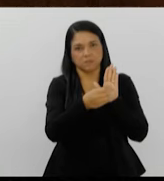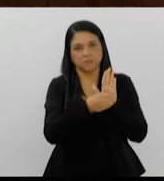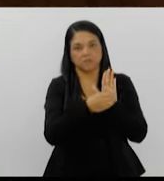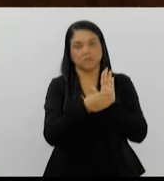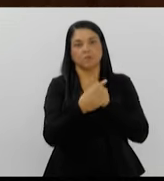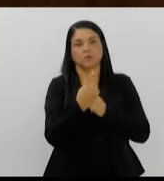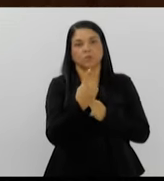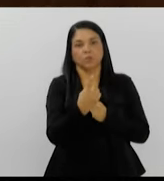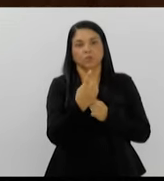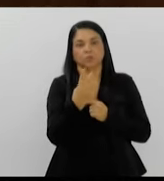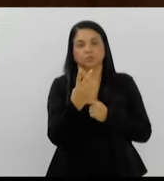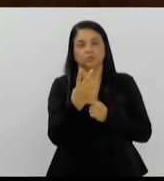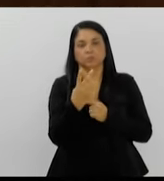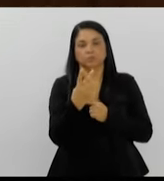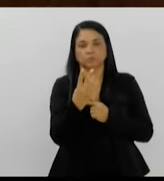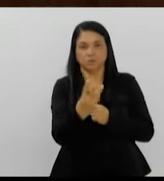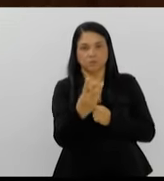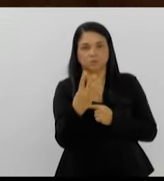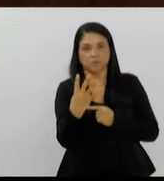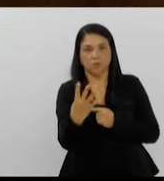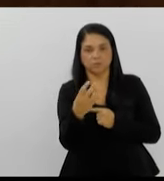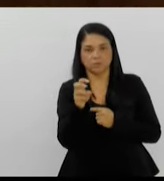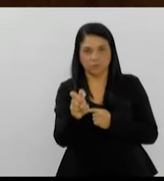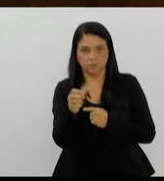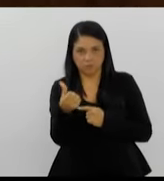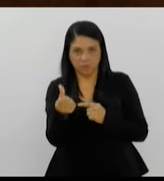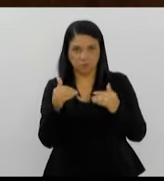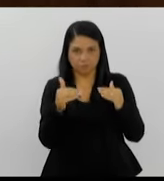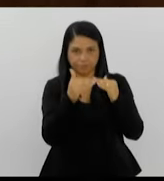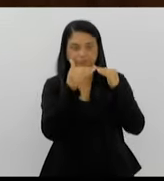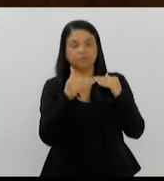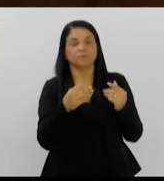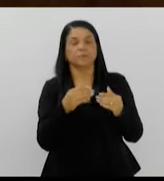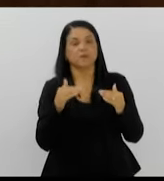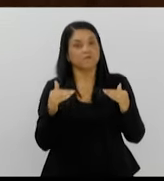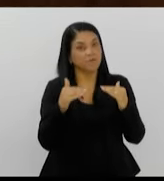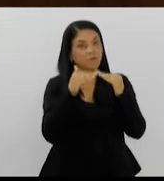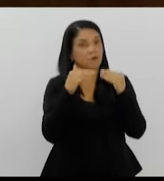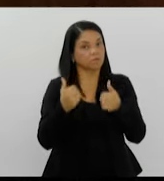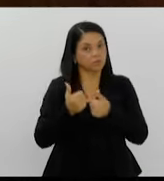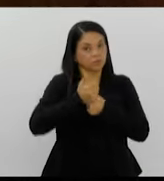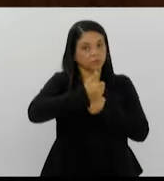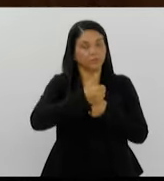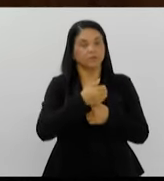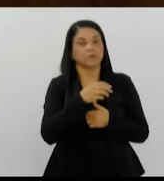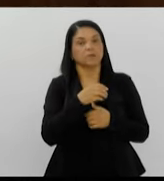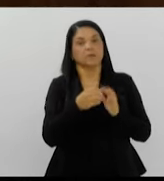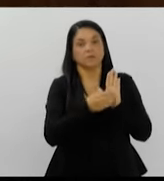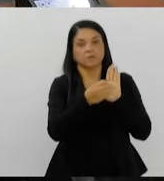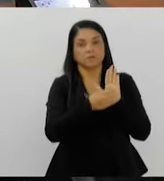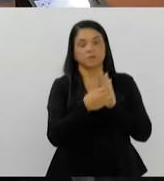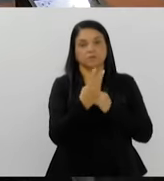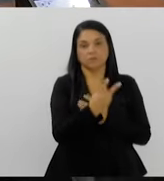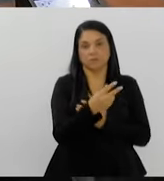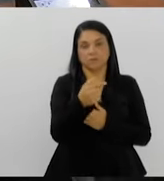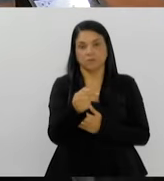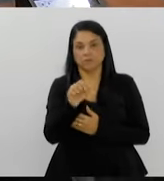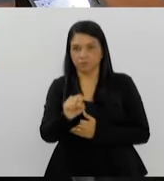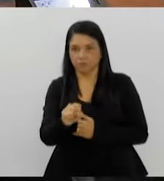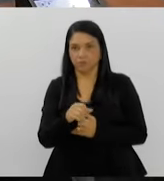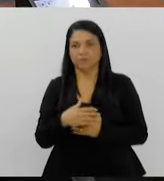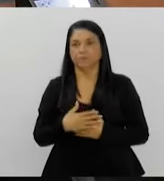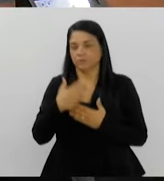3 4 5 6 e favorável com subemenda emendas 27 e8